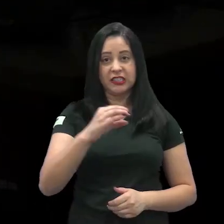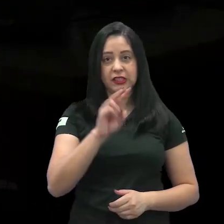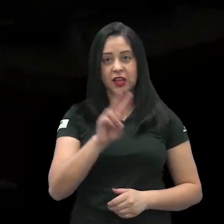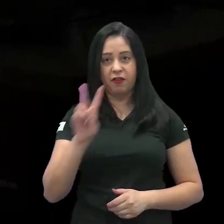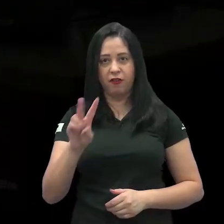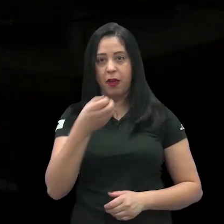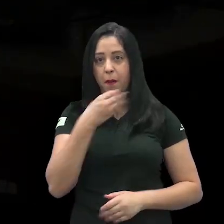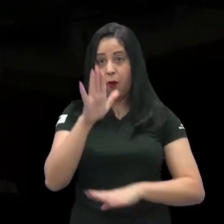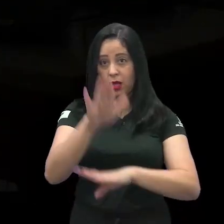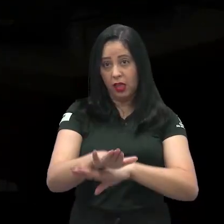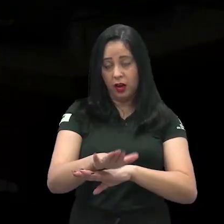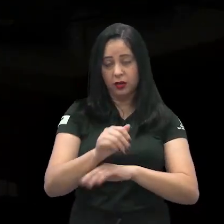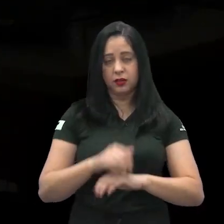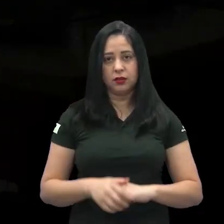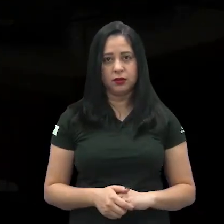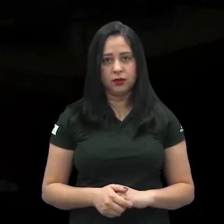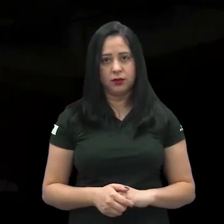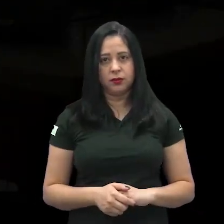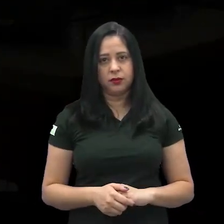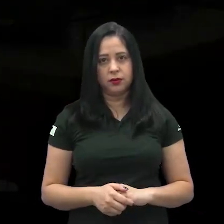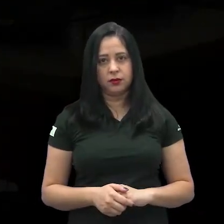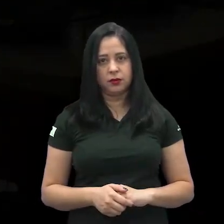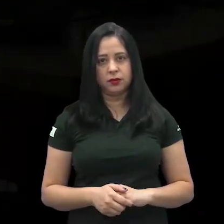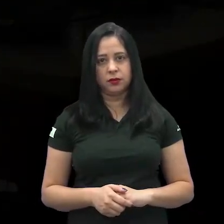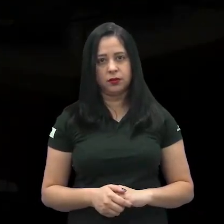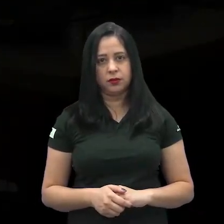CVV, boa tarde.